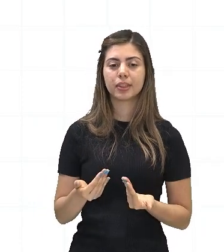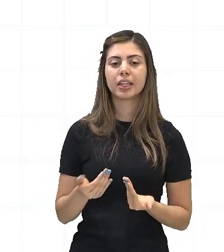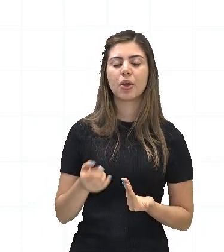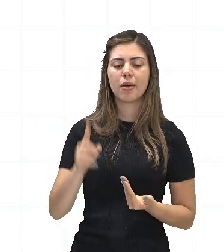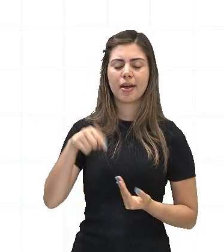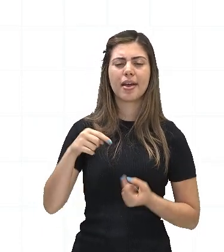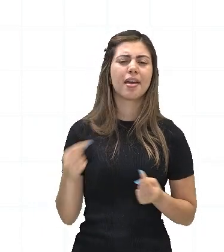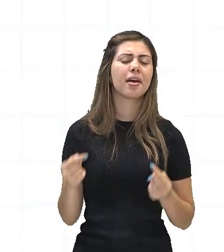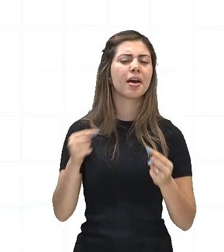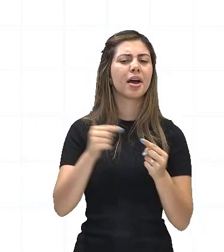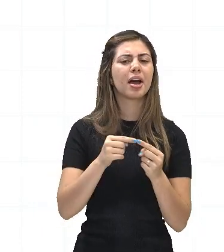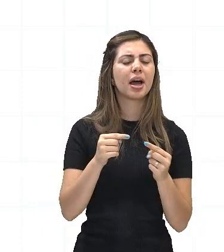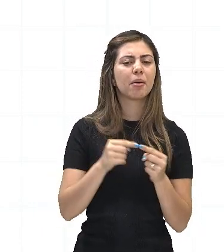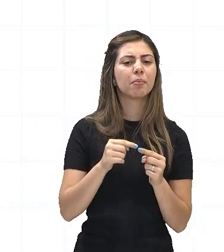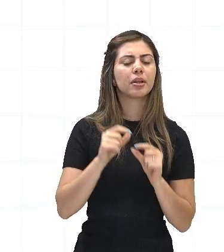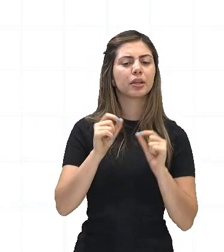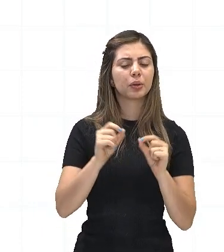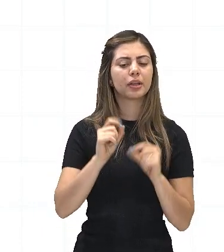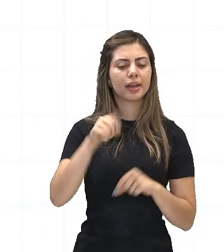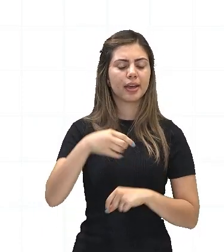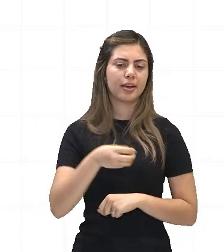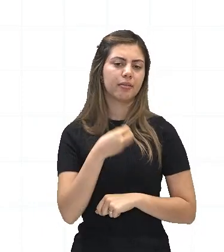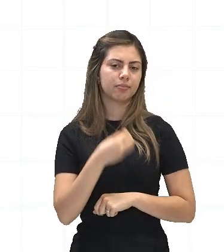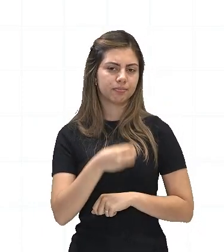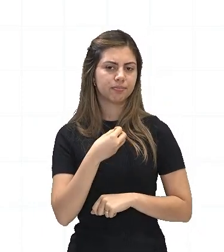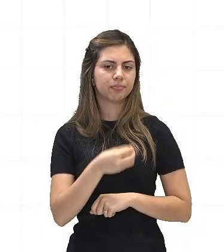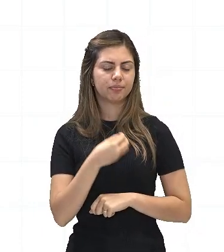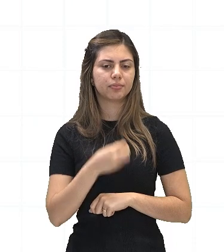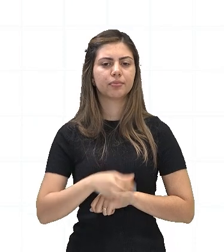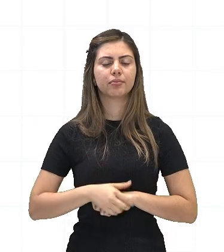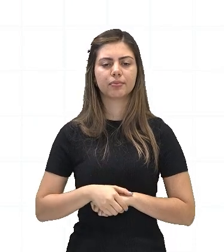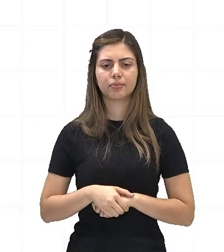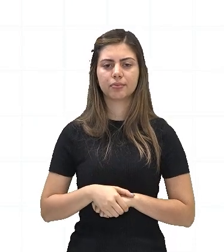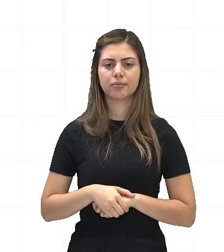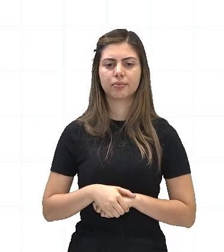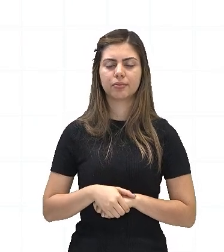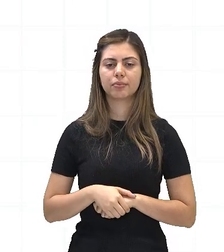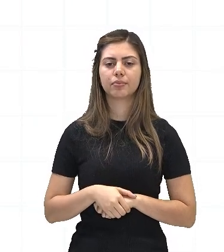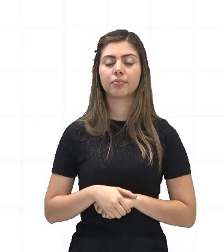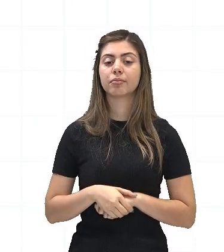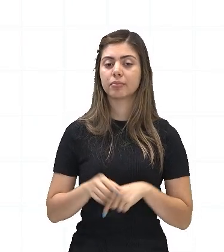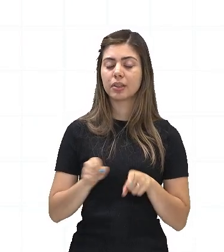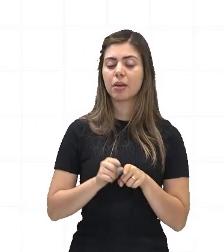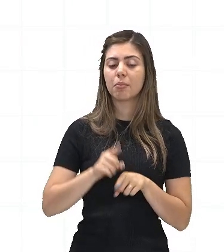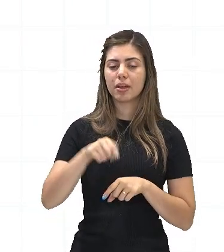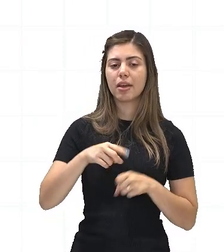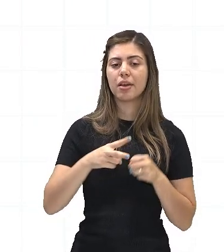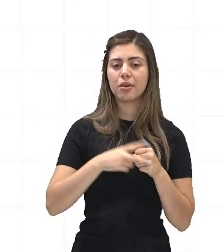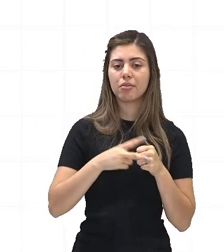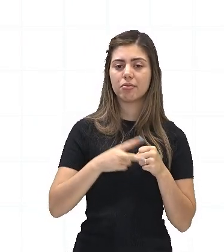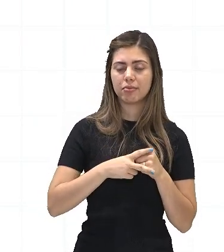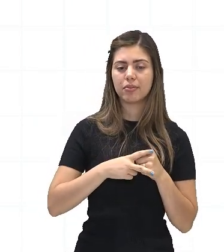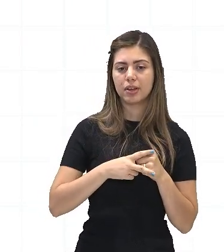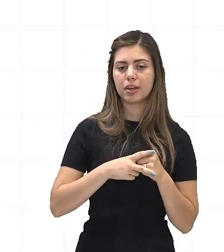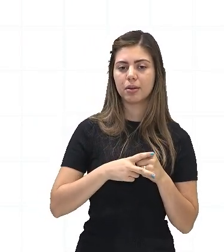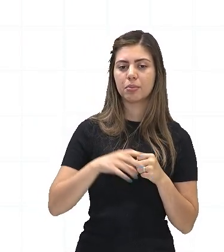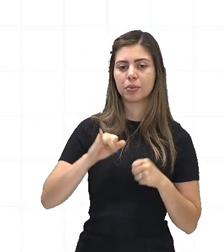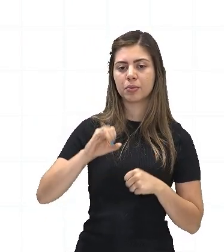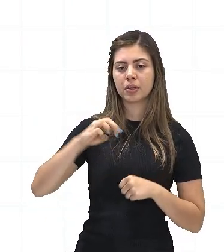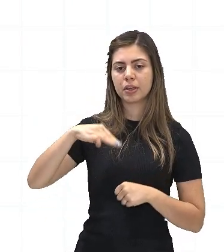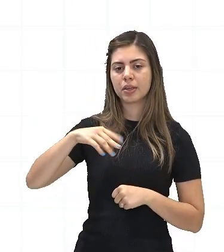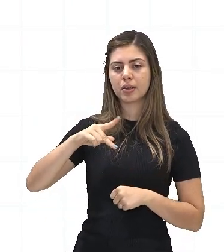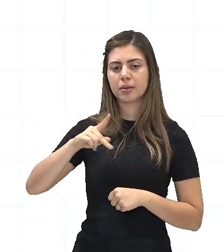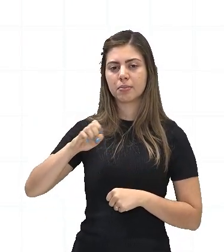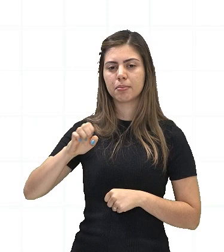indica existir, ele significa existência, existir. Ele também é um verbo impessoal. Você até pode perguntar